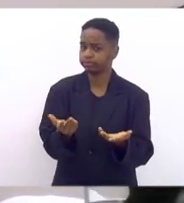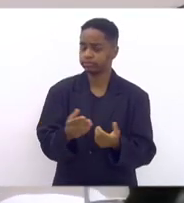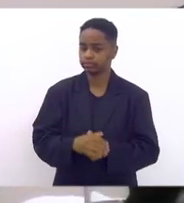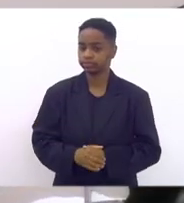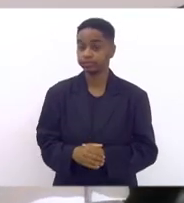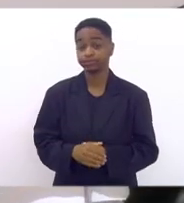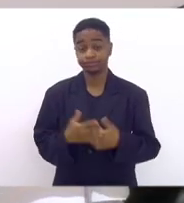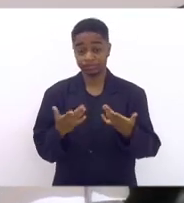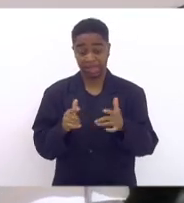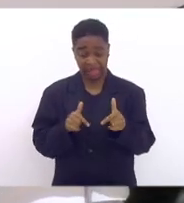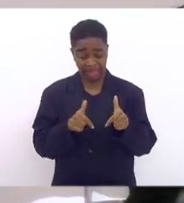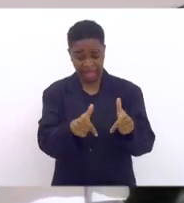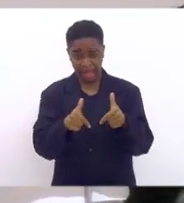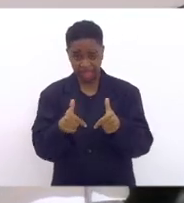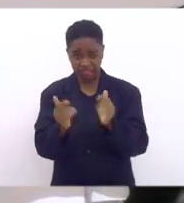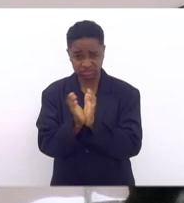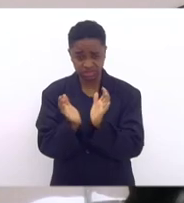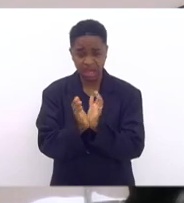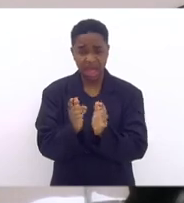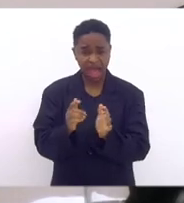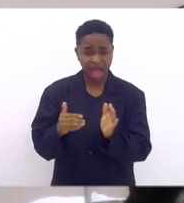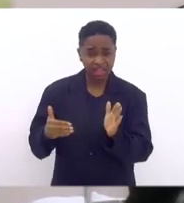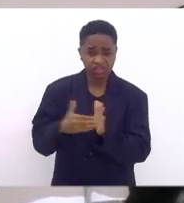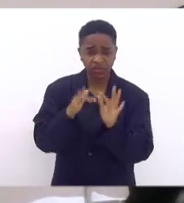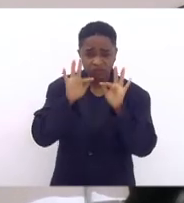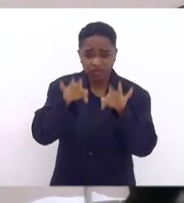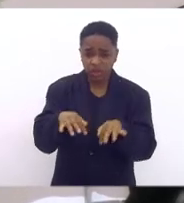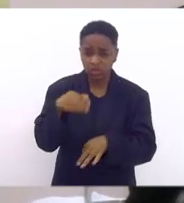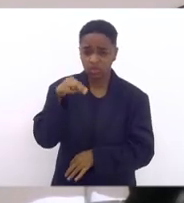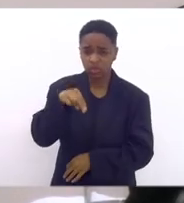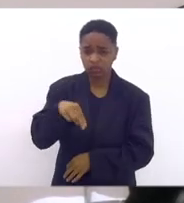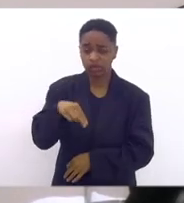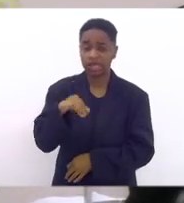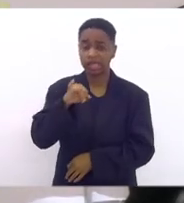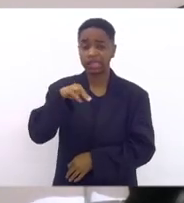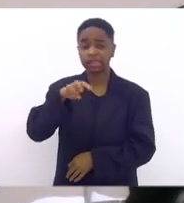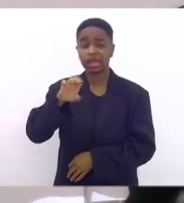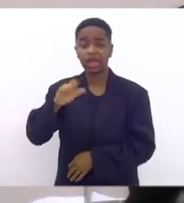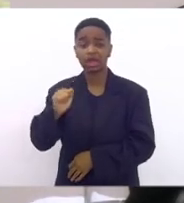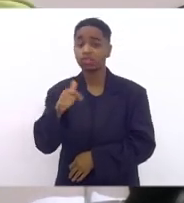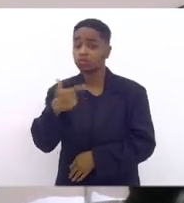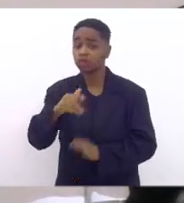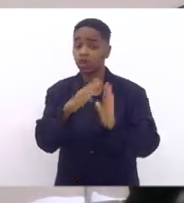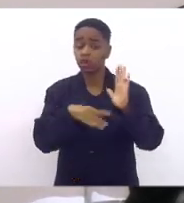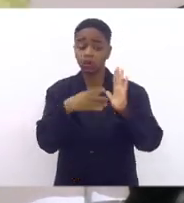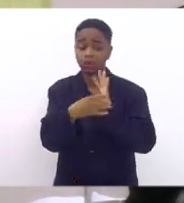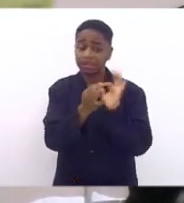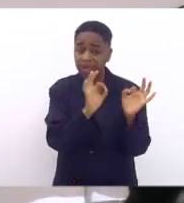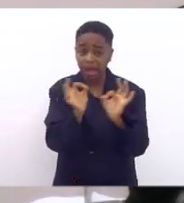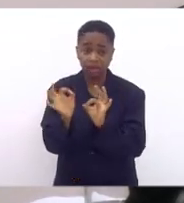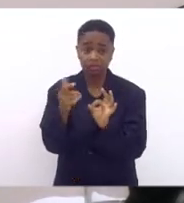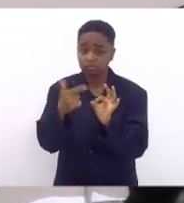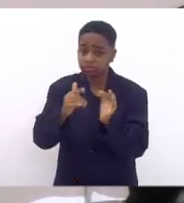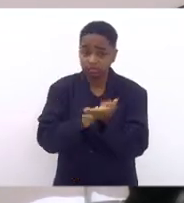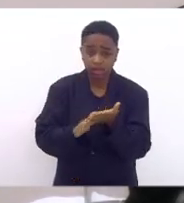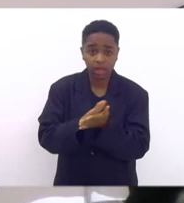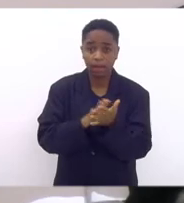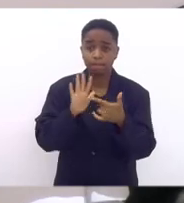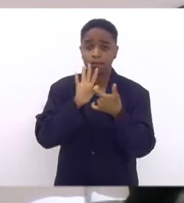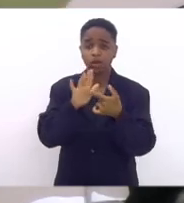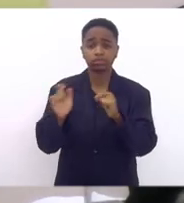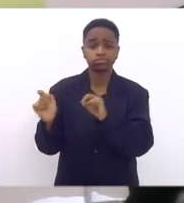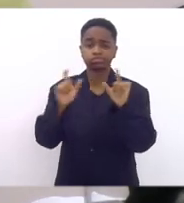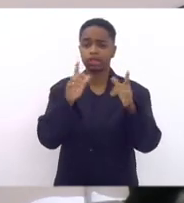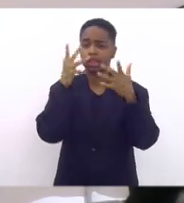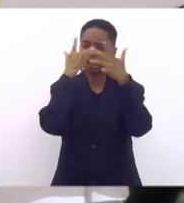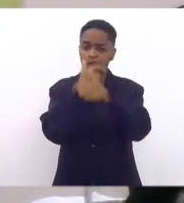essa Força Tarefa colocou Até final de Novembro aí eu fico imaginando o iné chega aqui não tem nenhum cronograma de nada não temos cronograma nenhum Apresentou um dat Show lindo